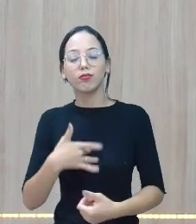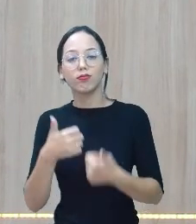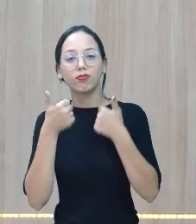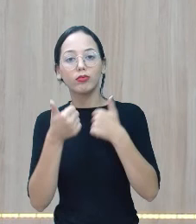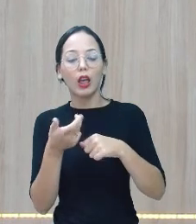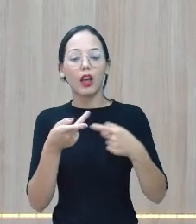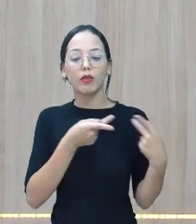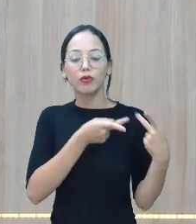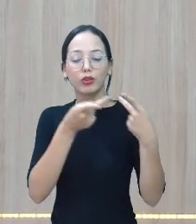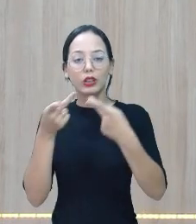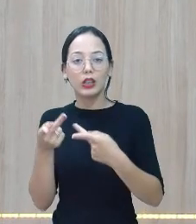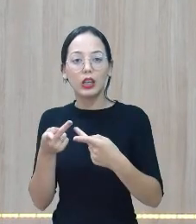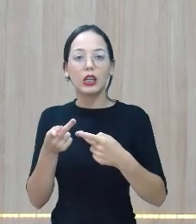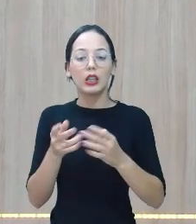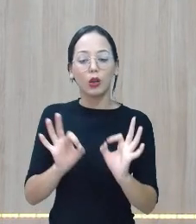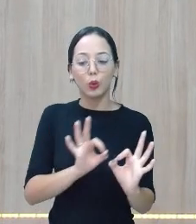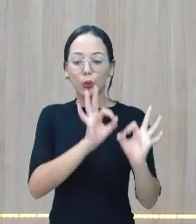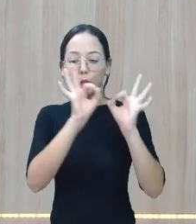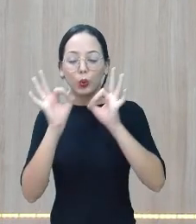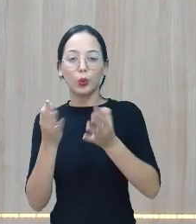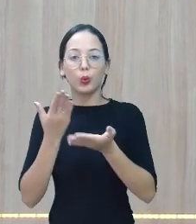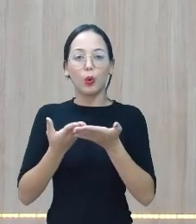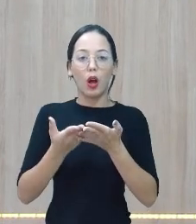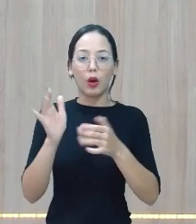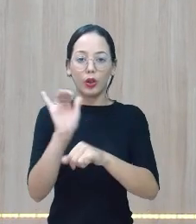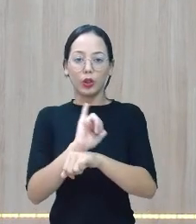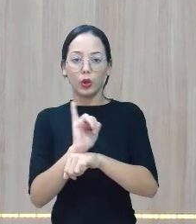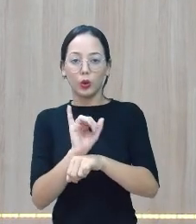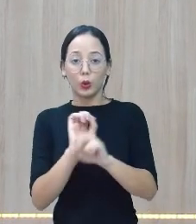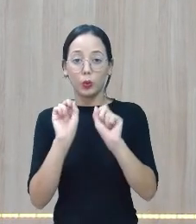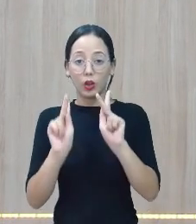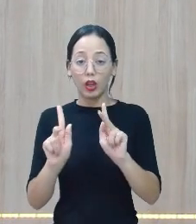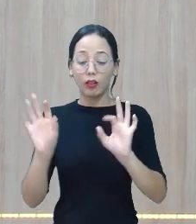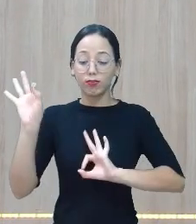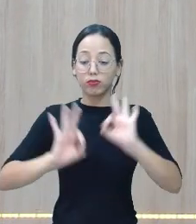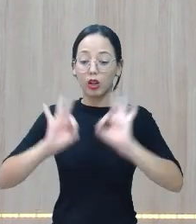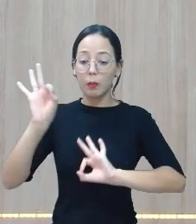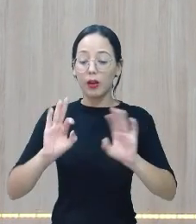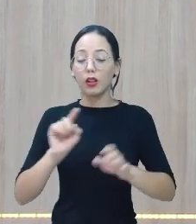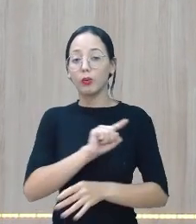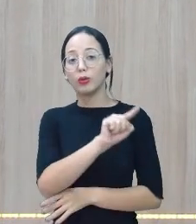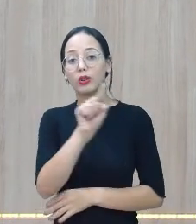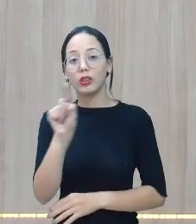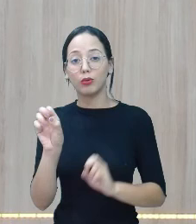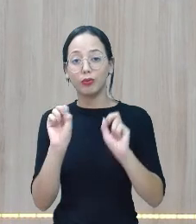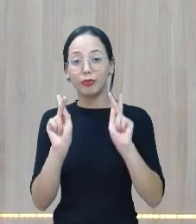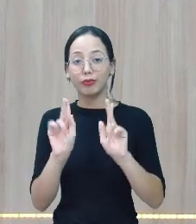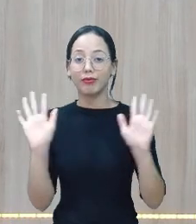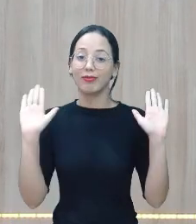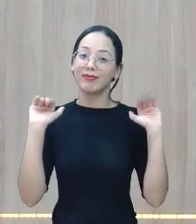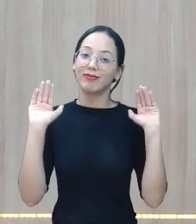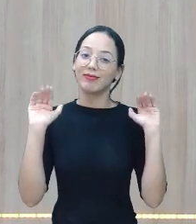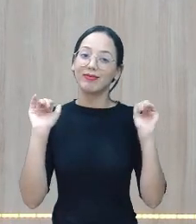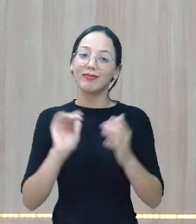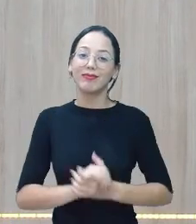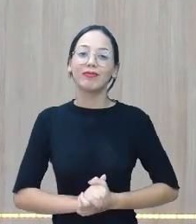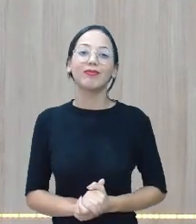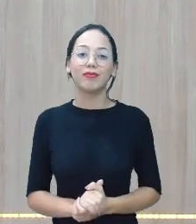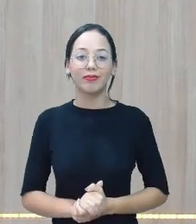Revisite esta aula lá no YouTube, tá? E ela foi preparada justamente para vocês. Tchau!